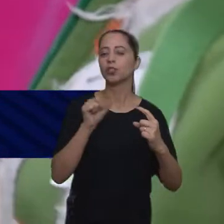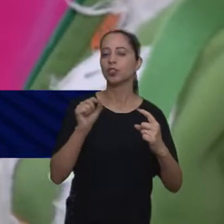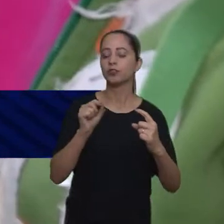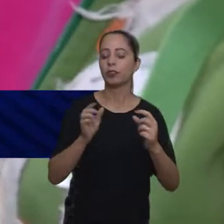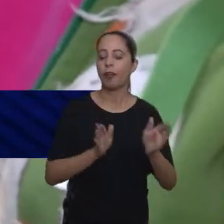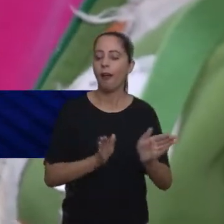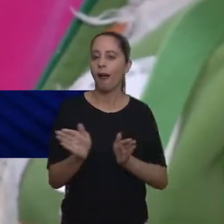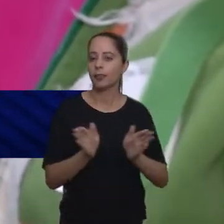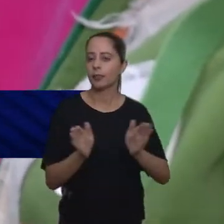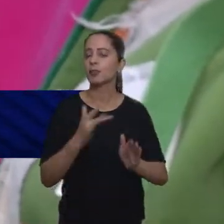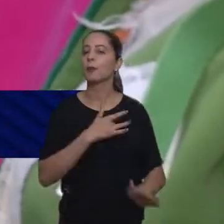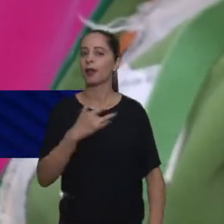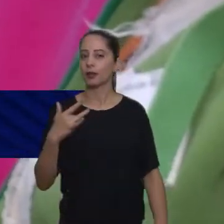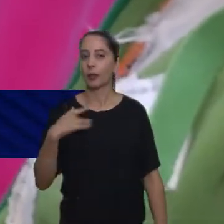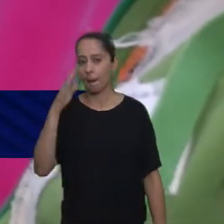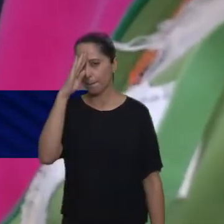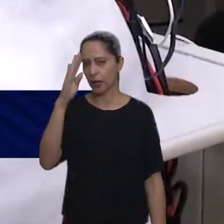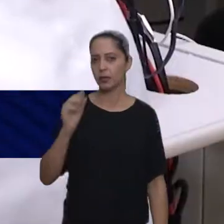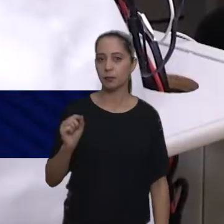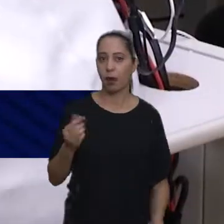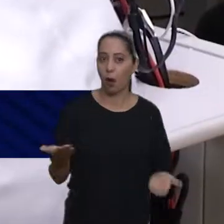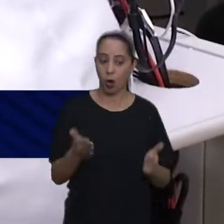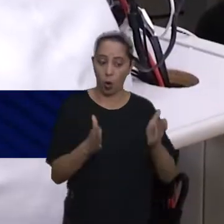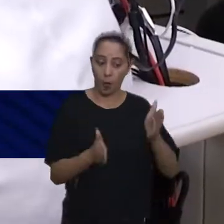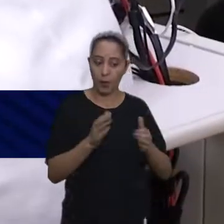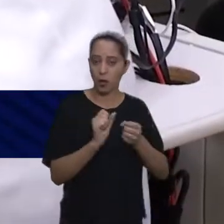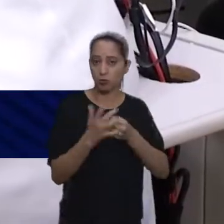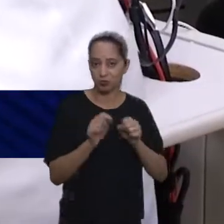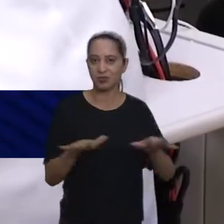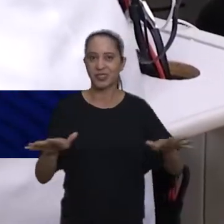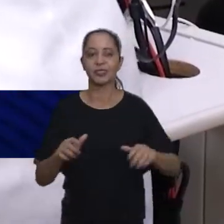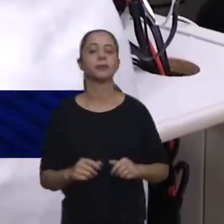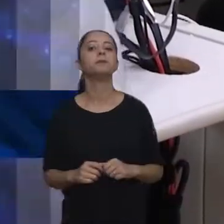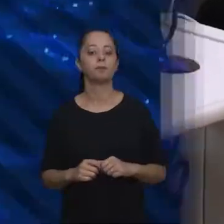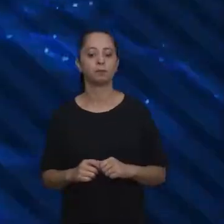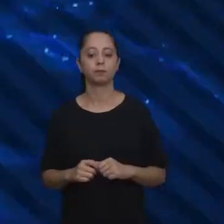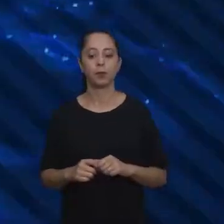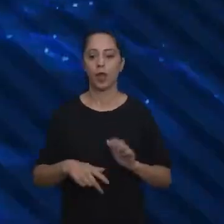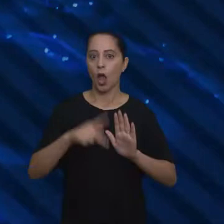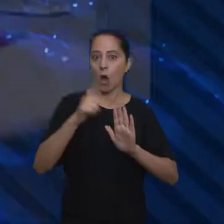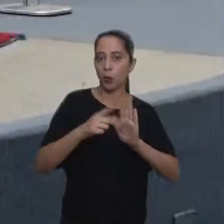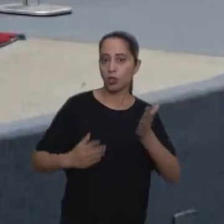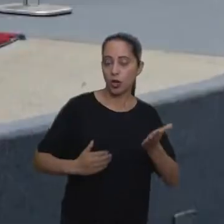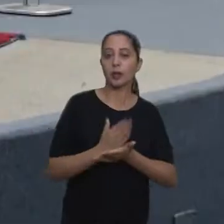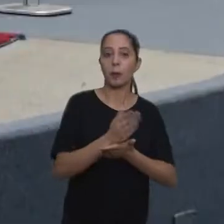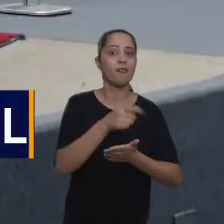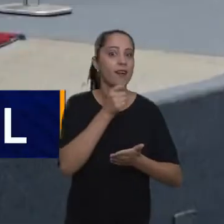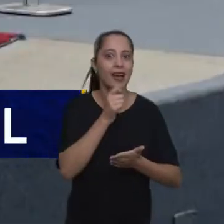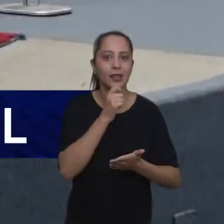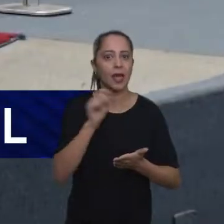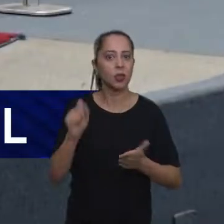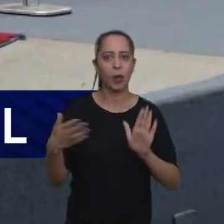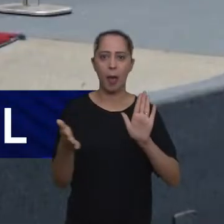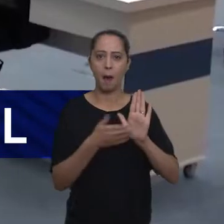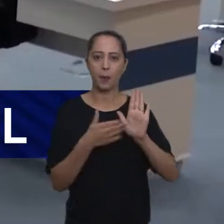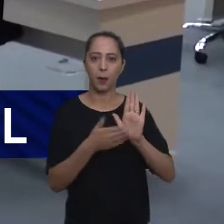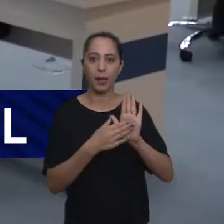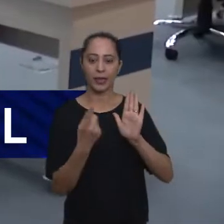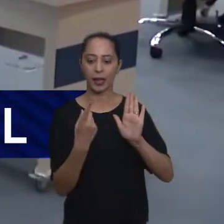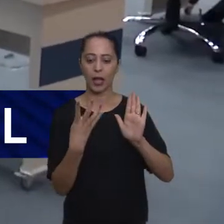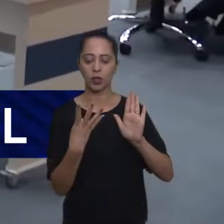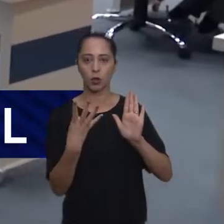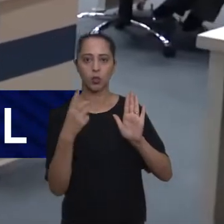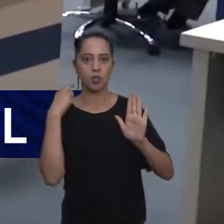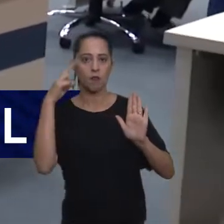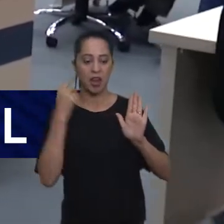O objetivo é ampliar o acesso à saúde, principalmente neste momento de pandemia. Ainda sobre projetos aprovados,